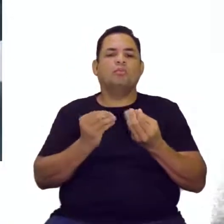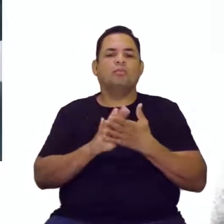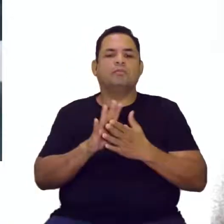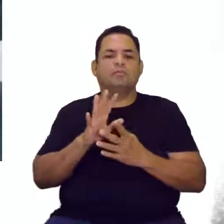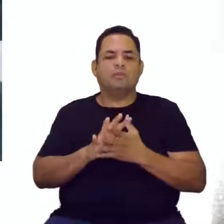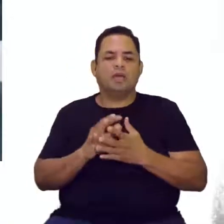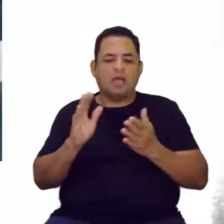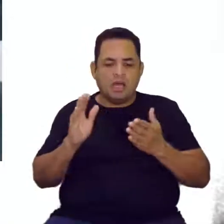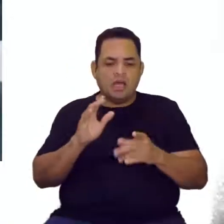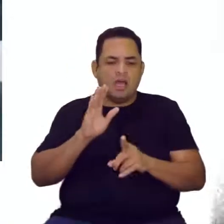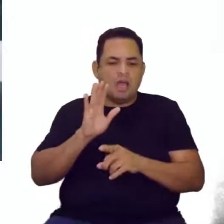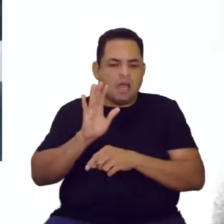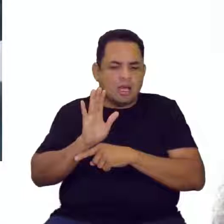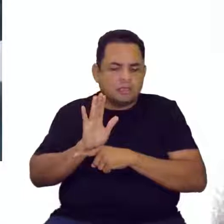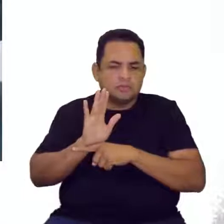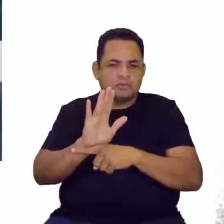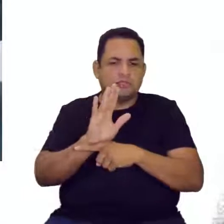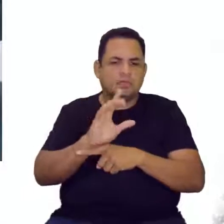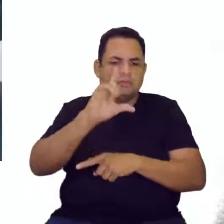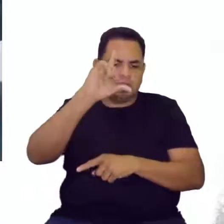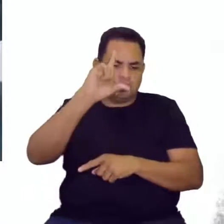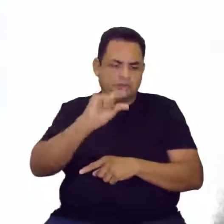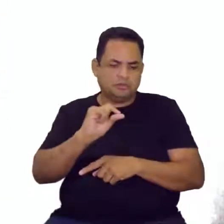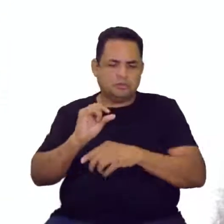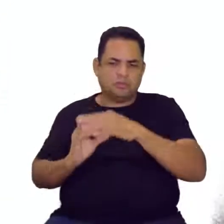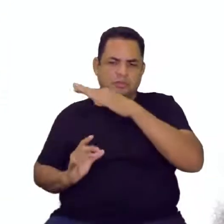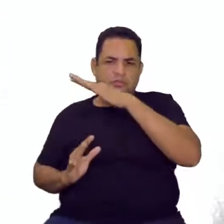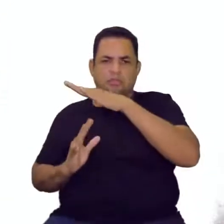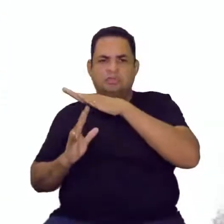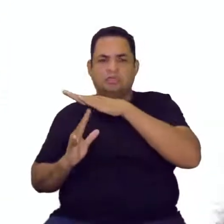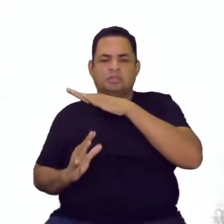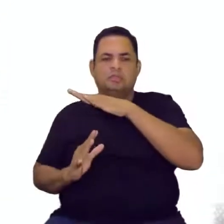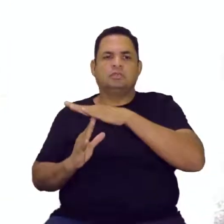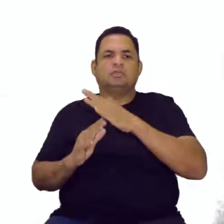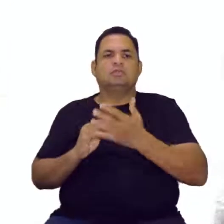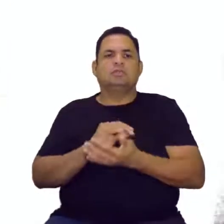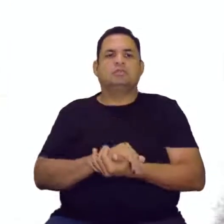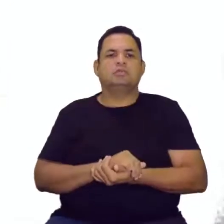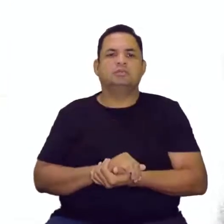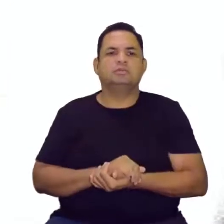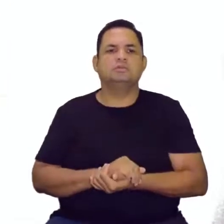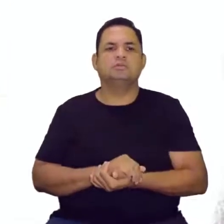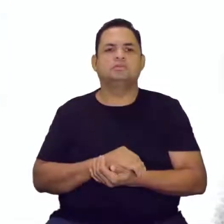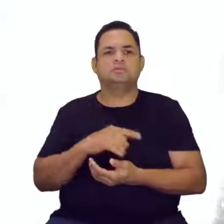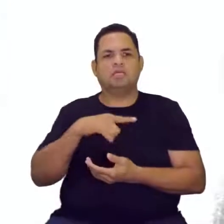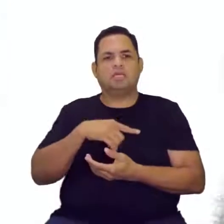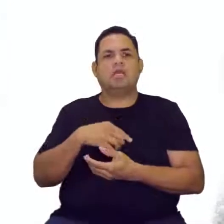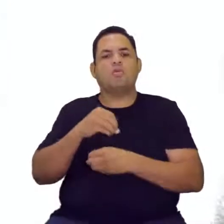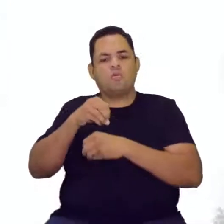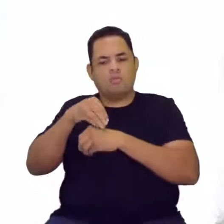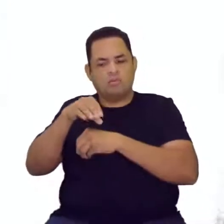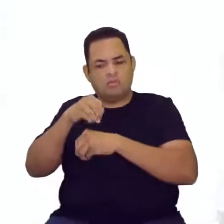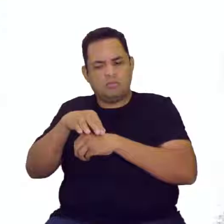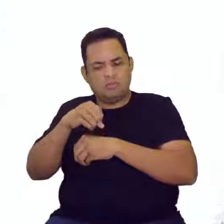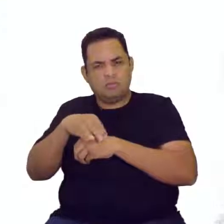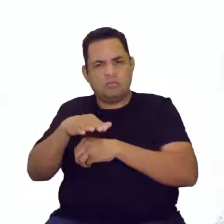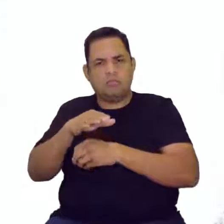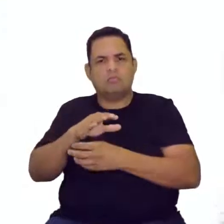esses efeitos, essas consequências do efeito estufa? Bom, aqui a gente tem algumas dicas de